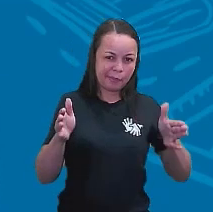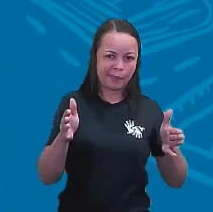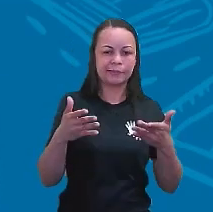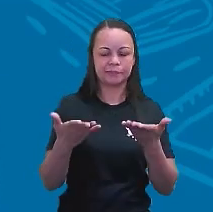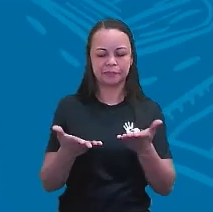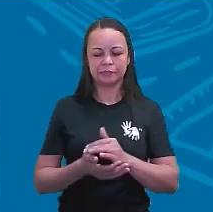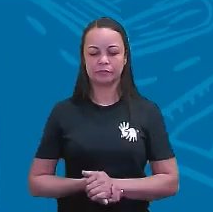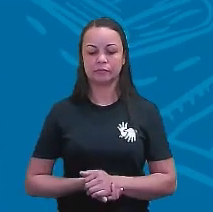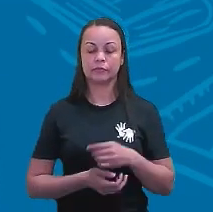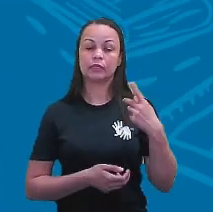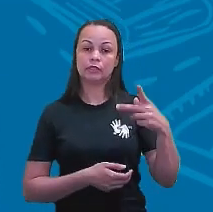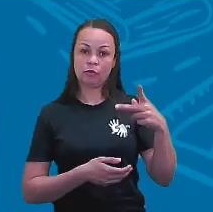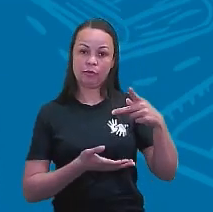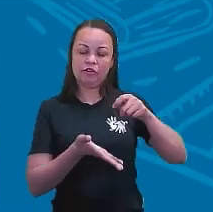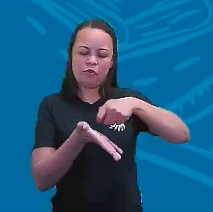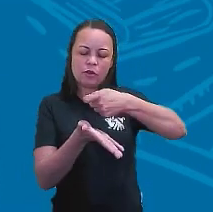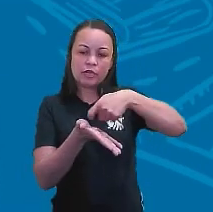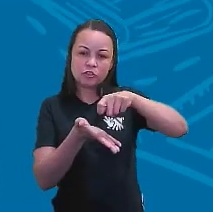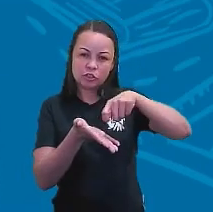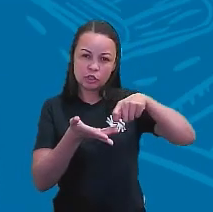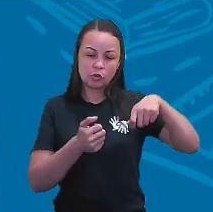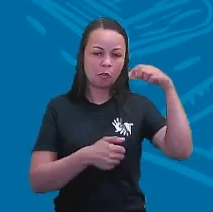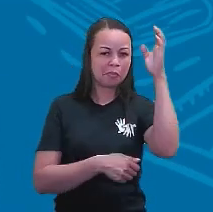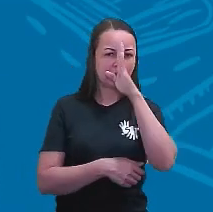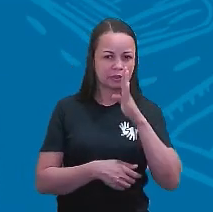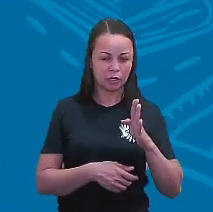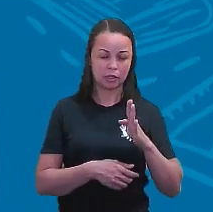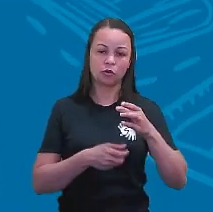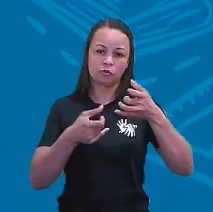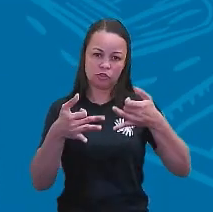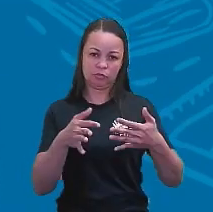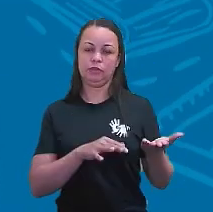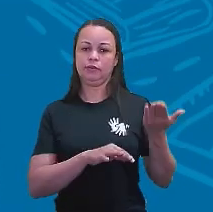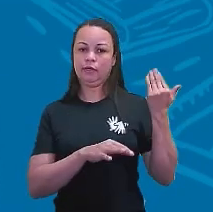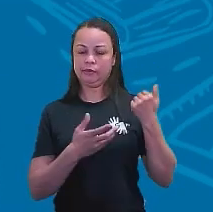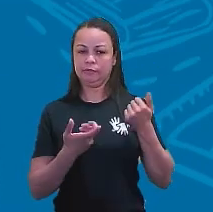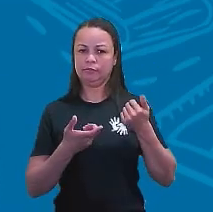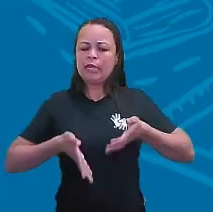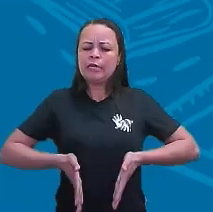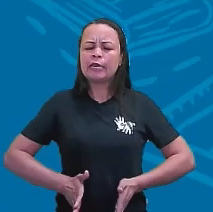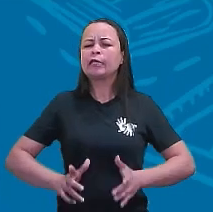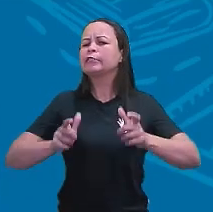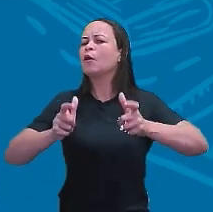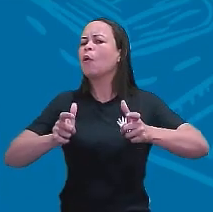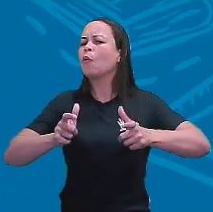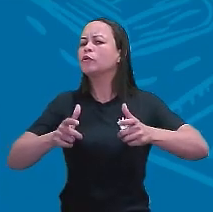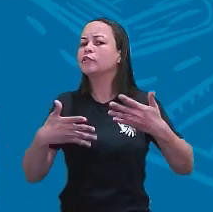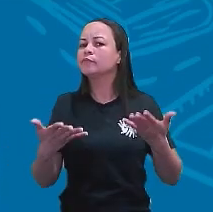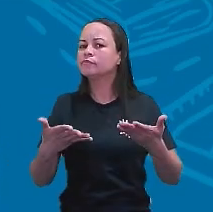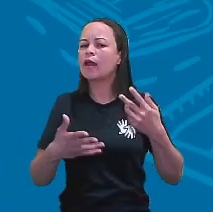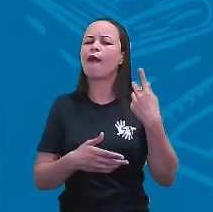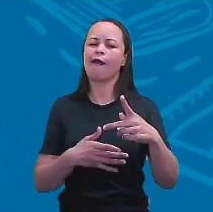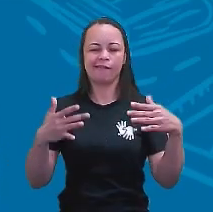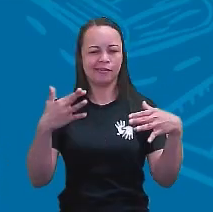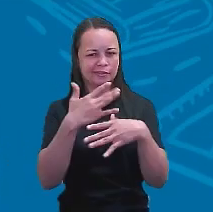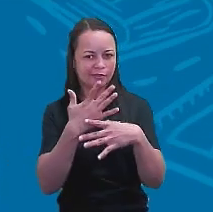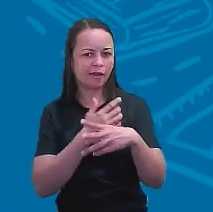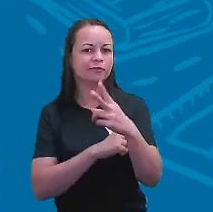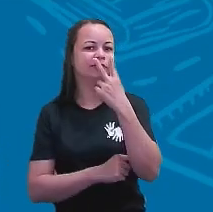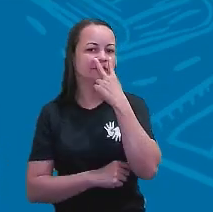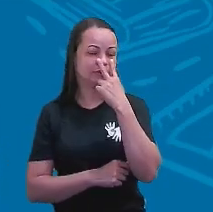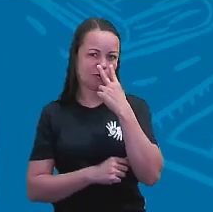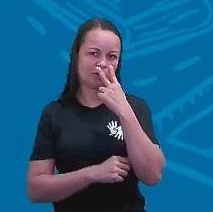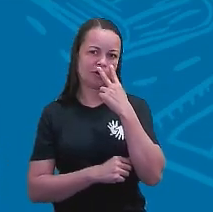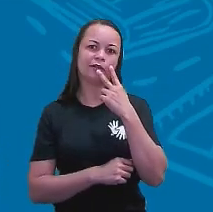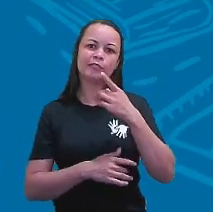ele foi um escritor brasileiro, como eu falei anteriormente, e nasceu onde? Aqui na nossa cidade, Vitória de Santo Antão.